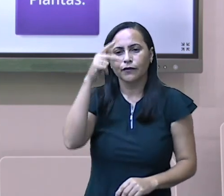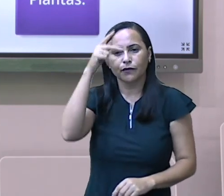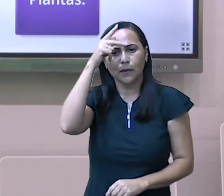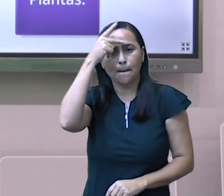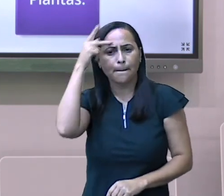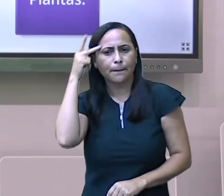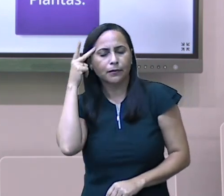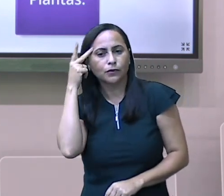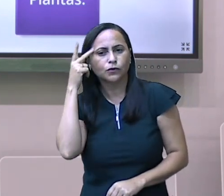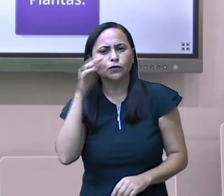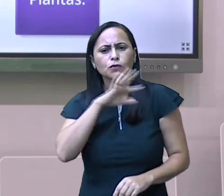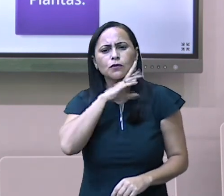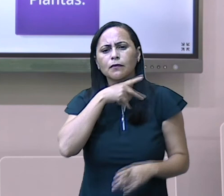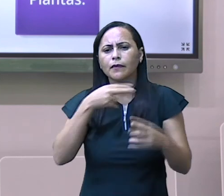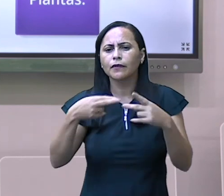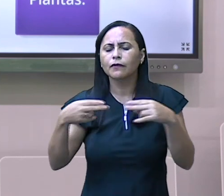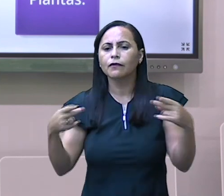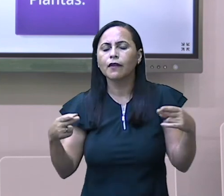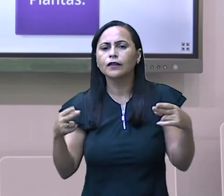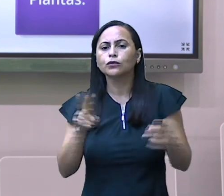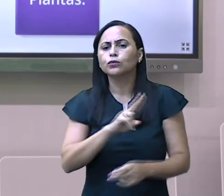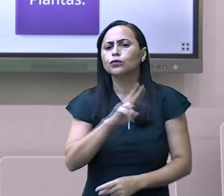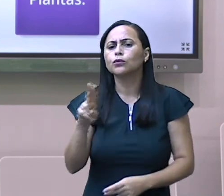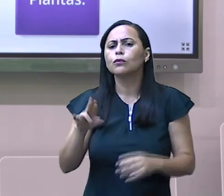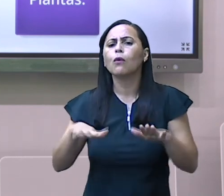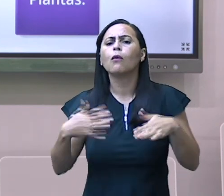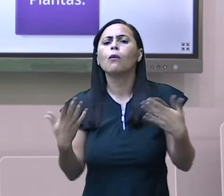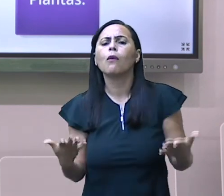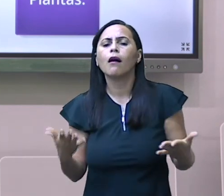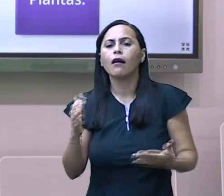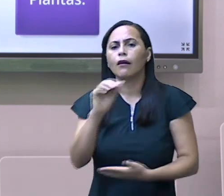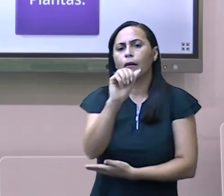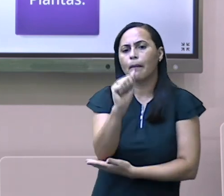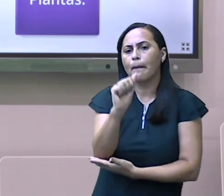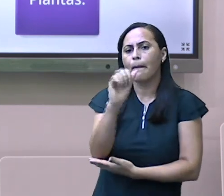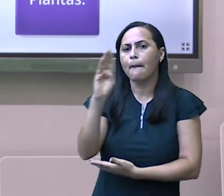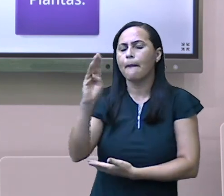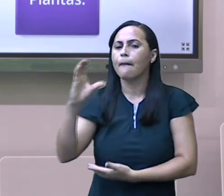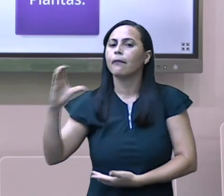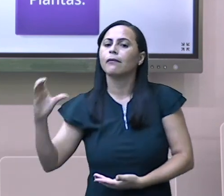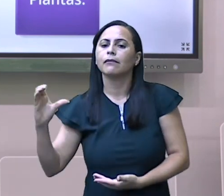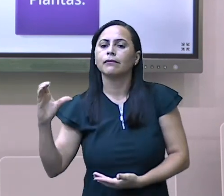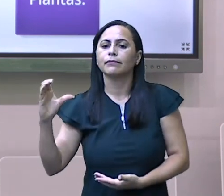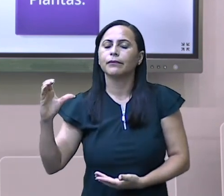de solo, formação rochosa ou plantas?